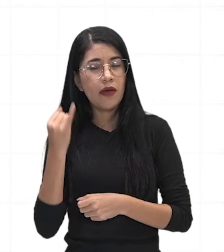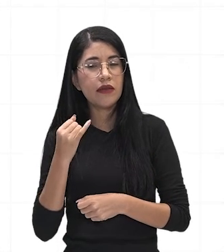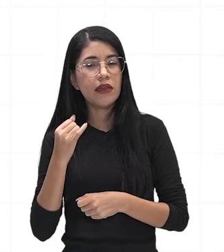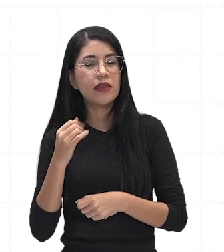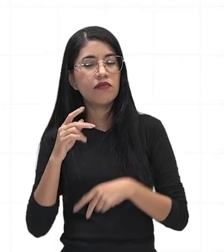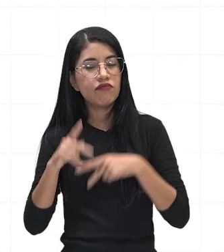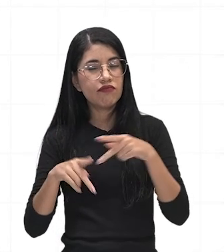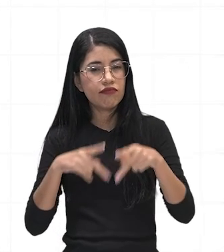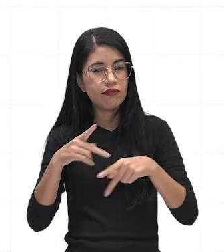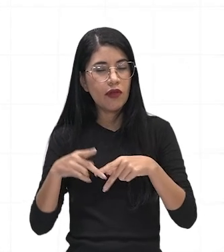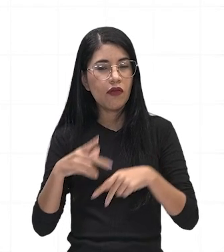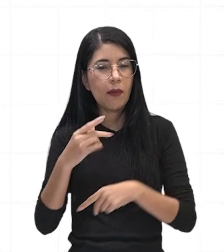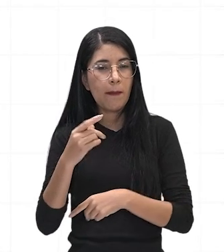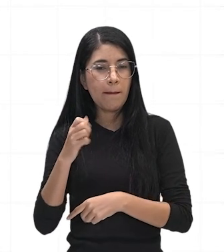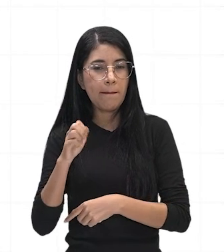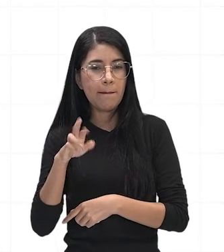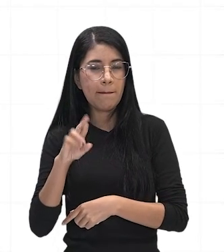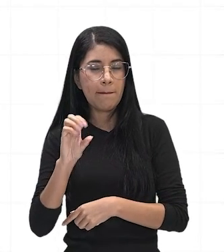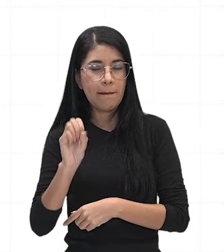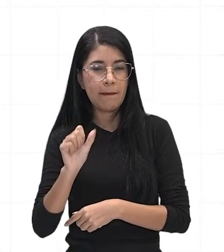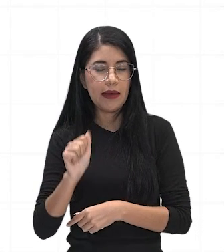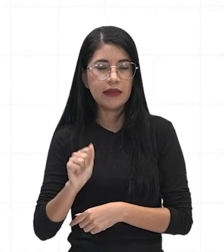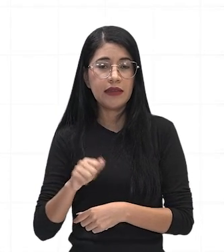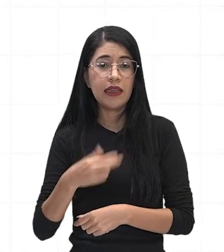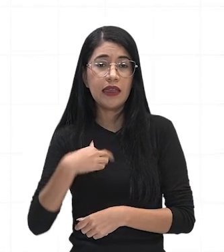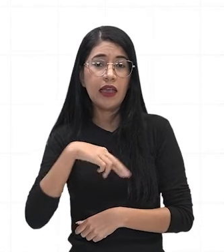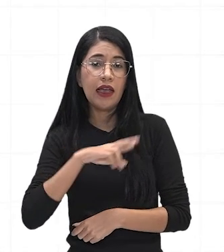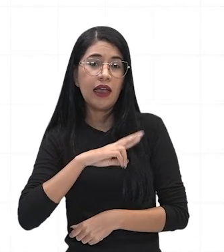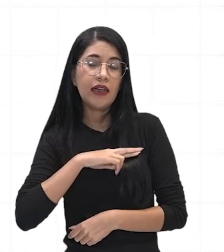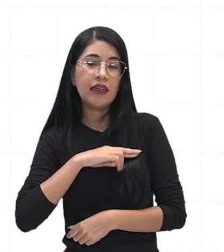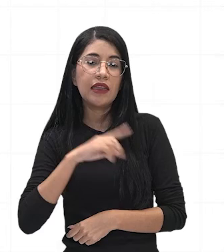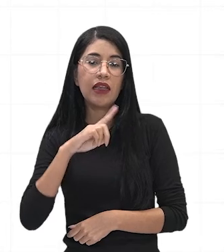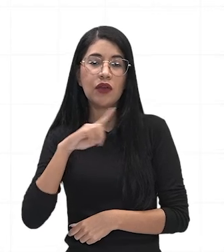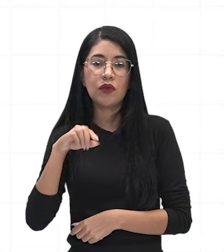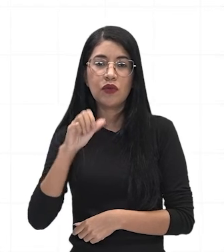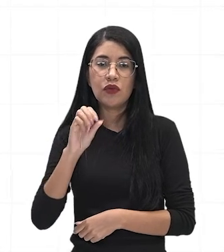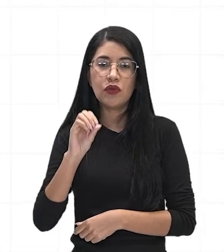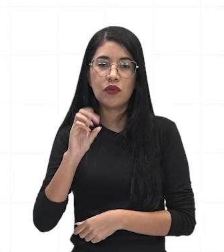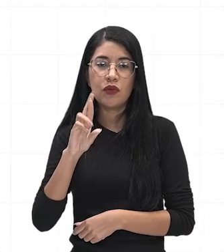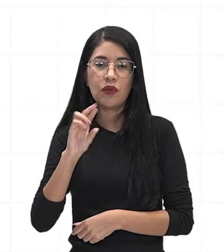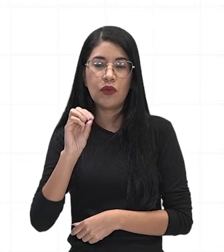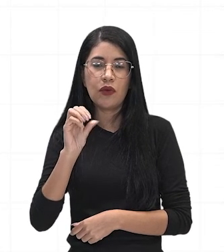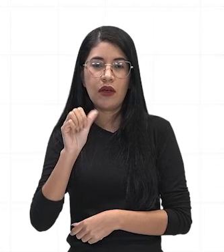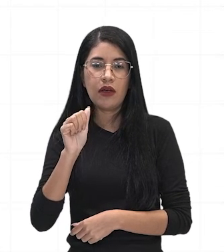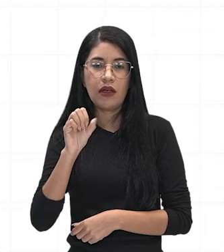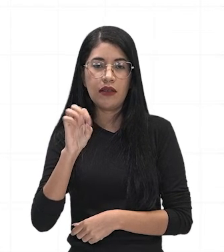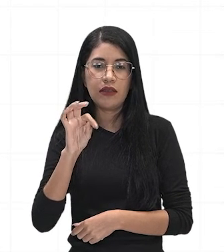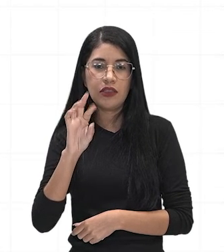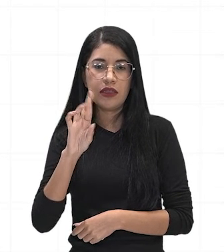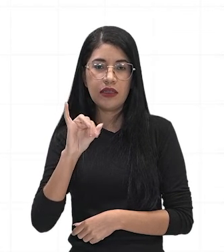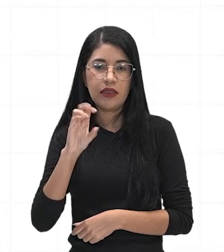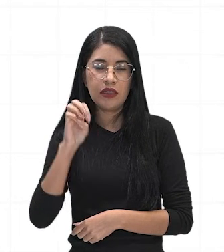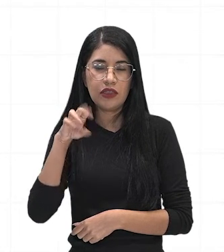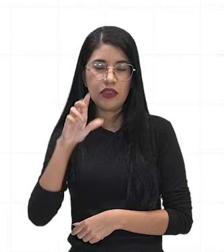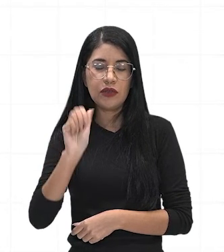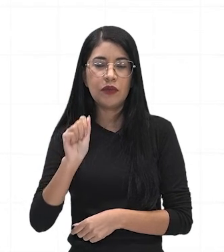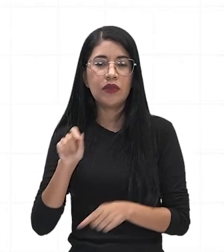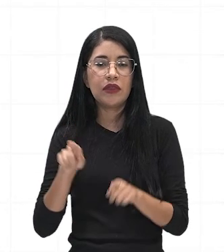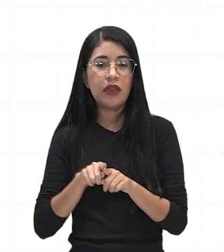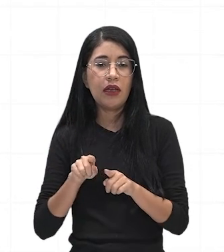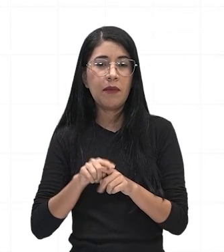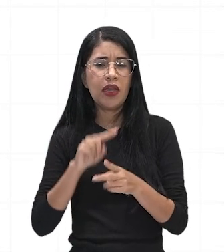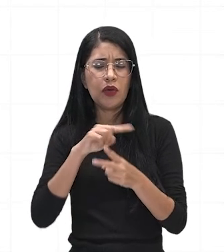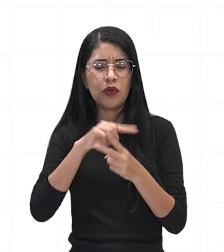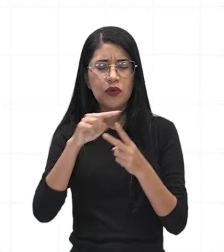civilização, ok? Religião, nós temos então aí o zoroastrismo, atribuído a Zoroastro. Falei então sobre essa parte